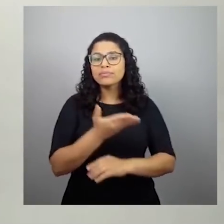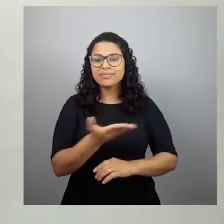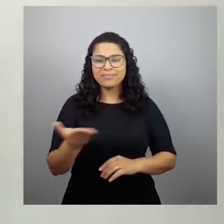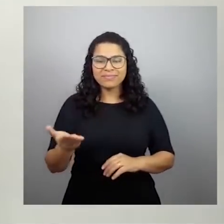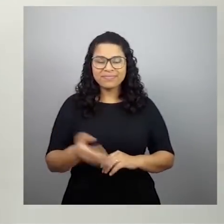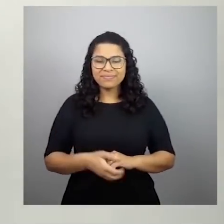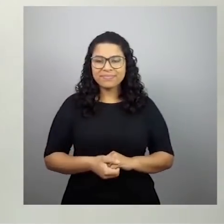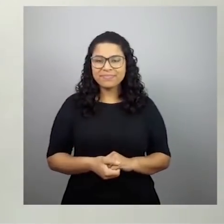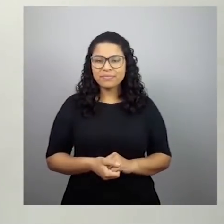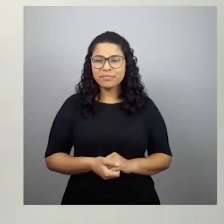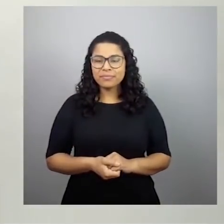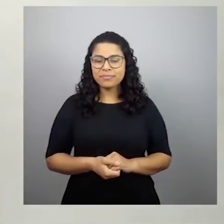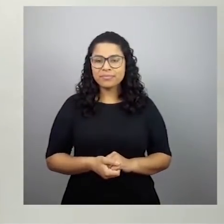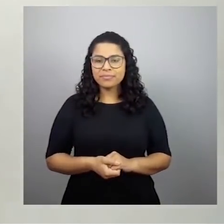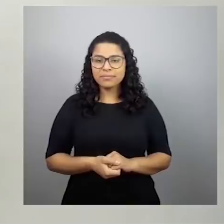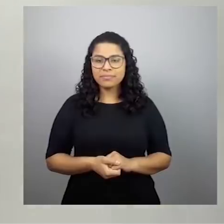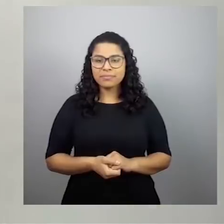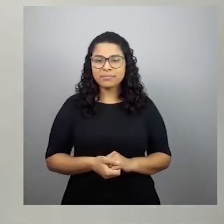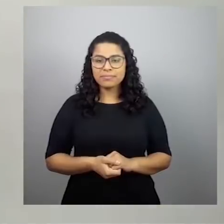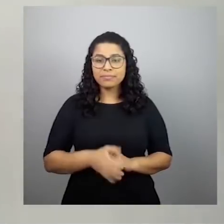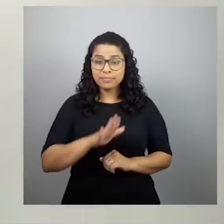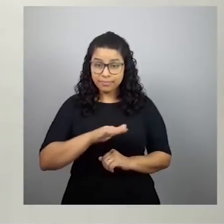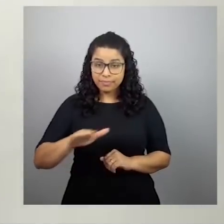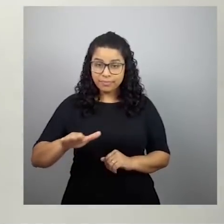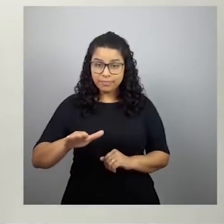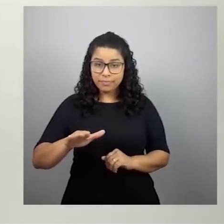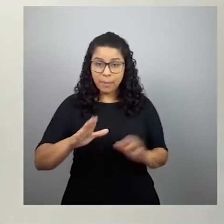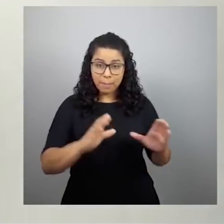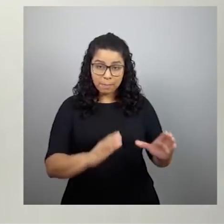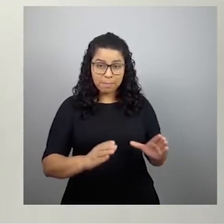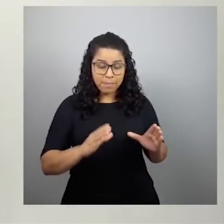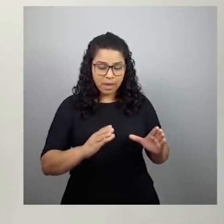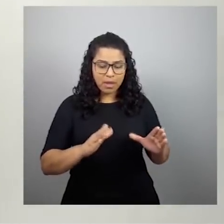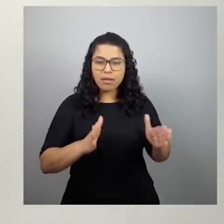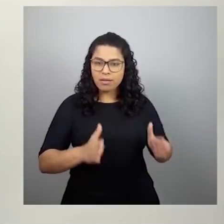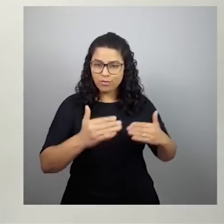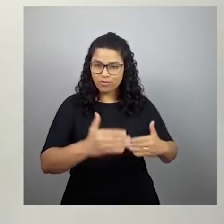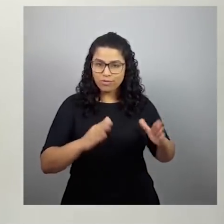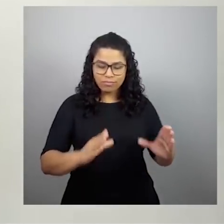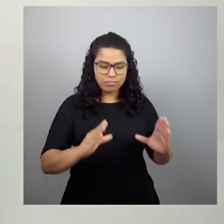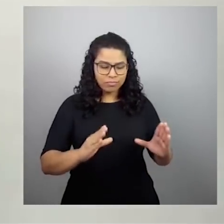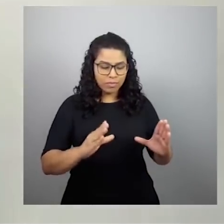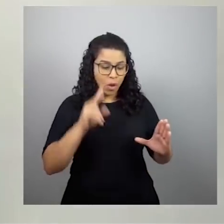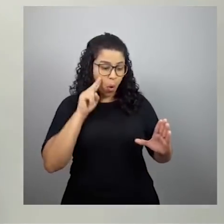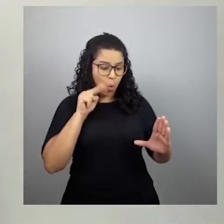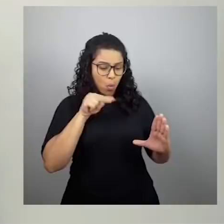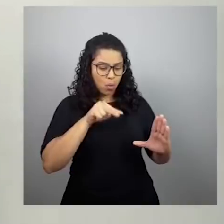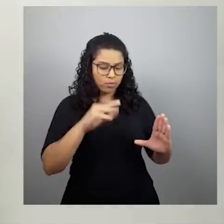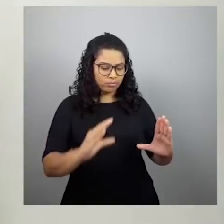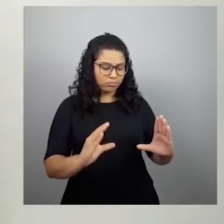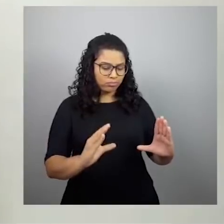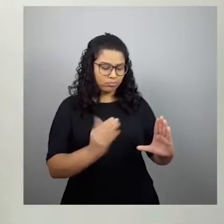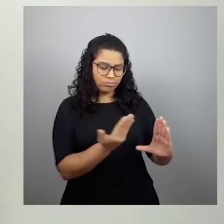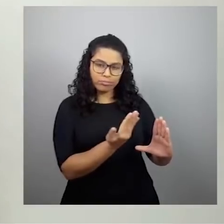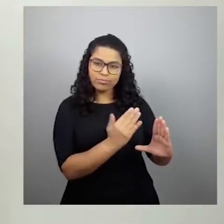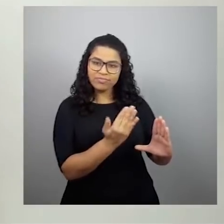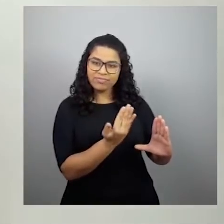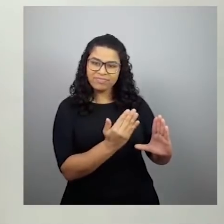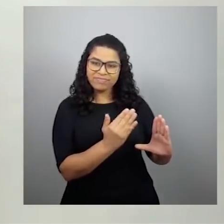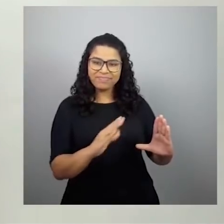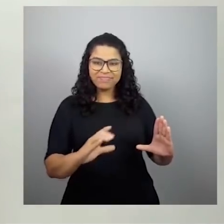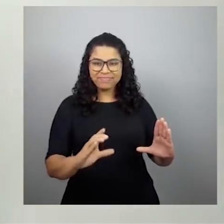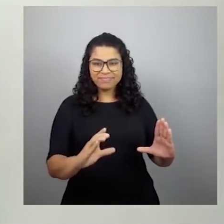vocês. A criança segurará a caixa e irá se